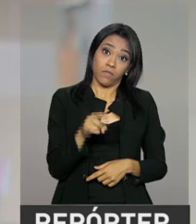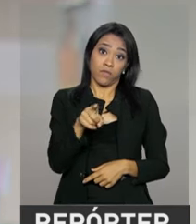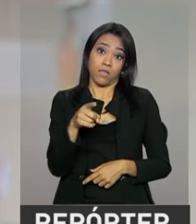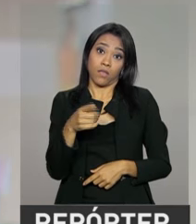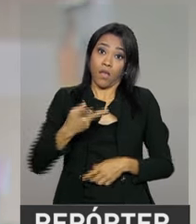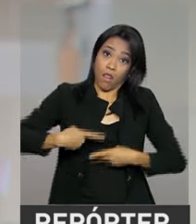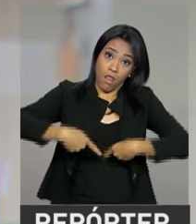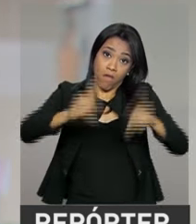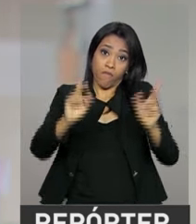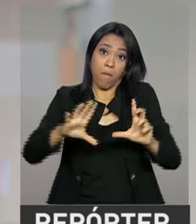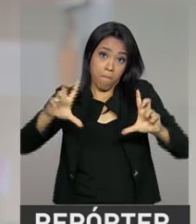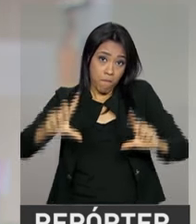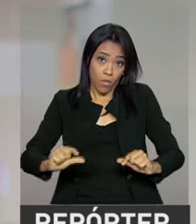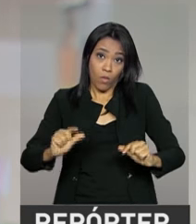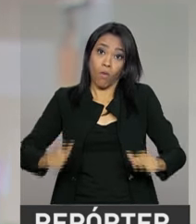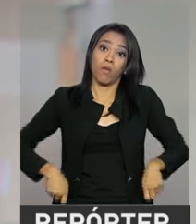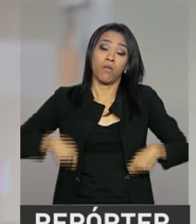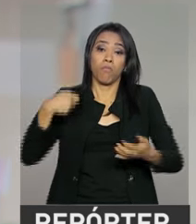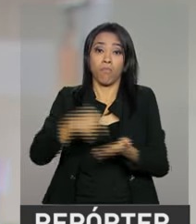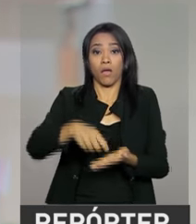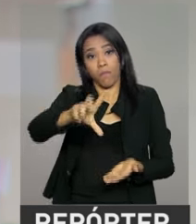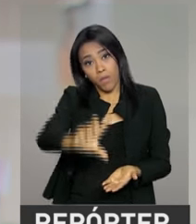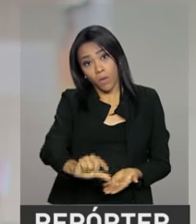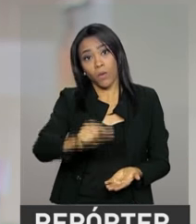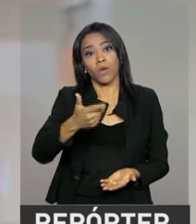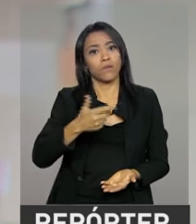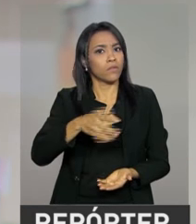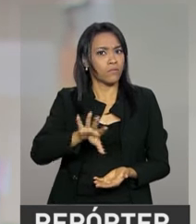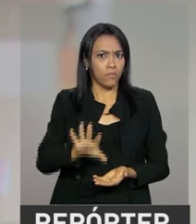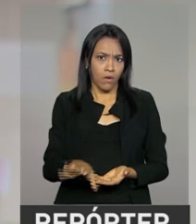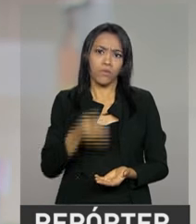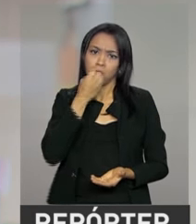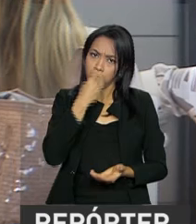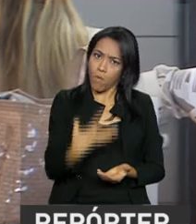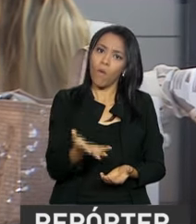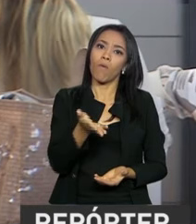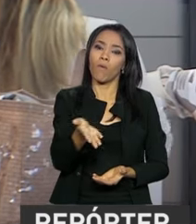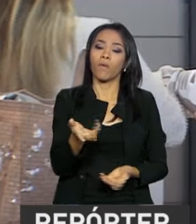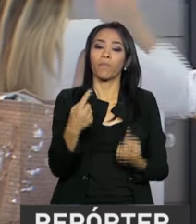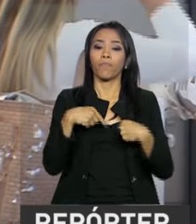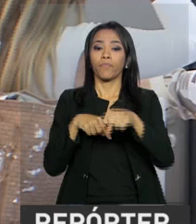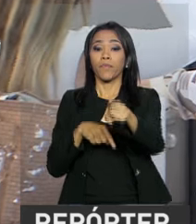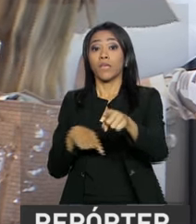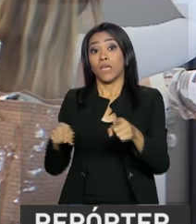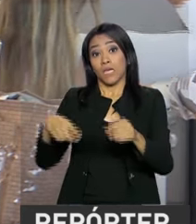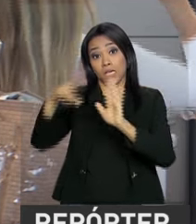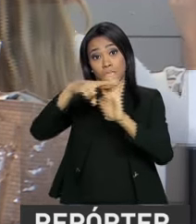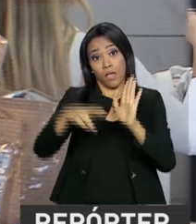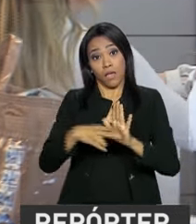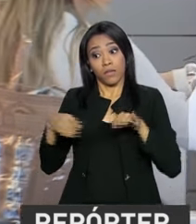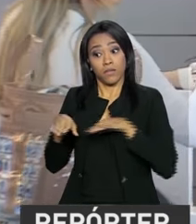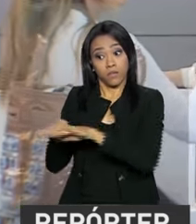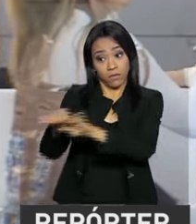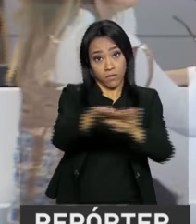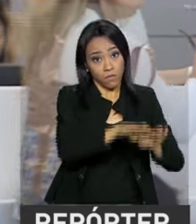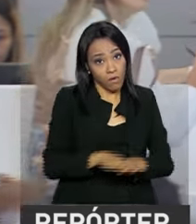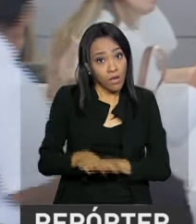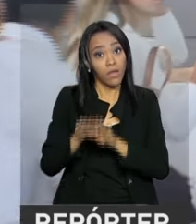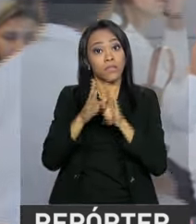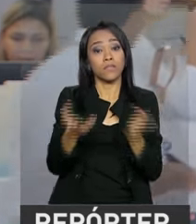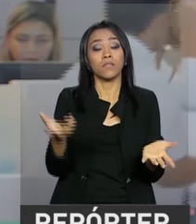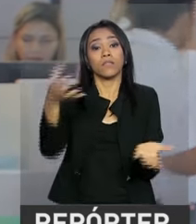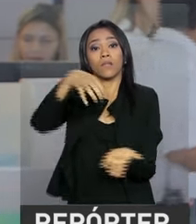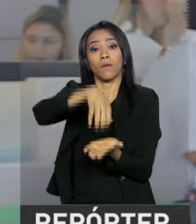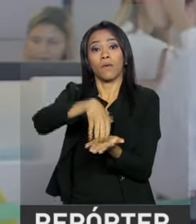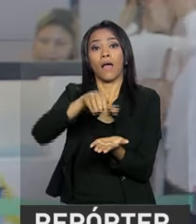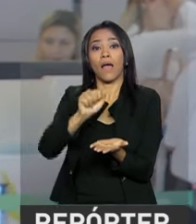você levar menos bagagem e pagar menos na tarifa IFA é uma boa opção e para deixar as regras mais justas para os usuários a anak